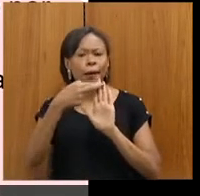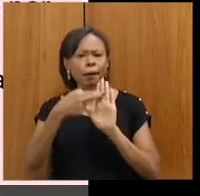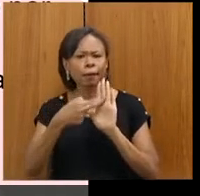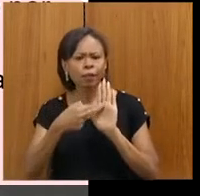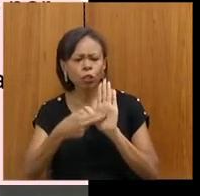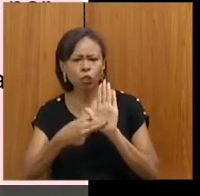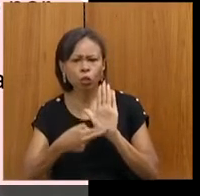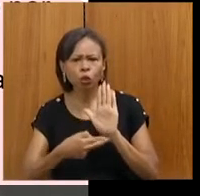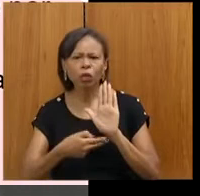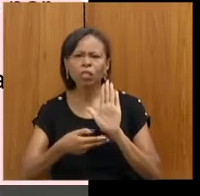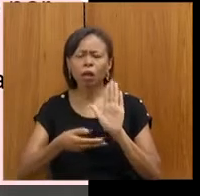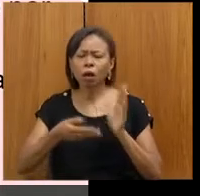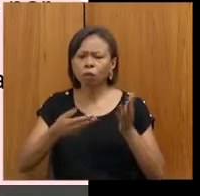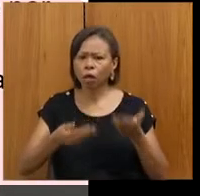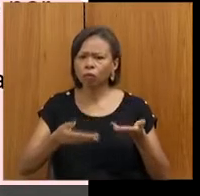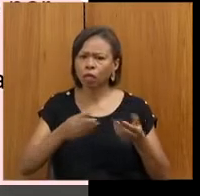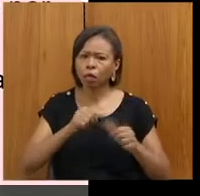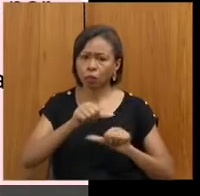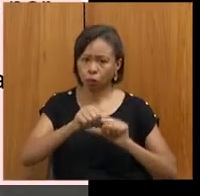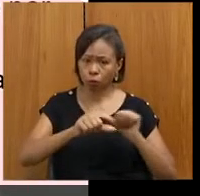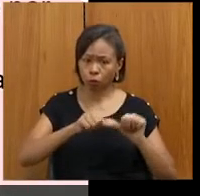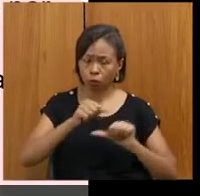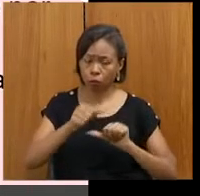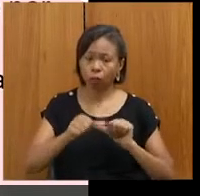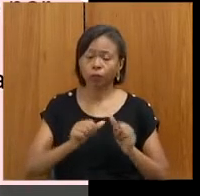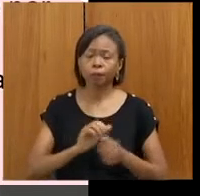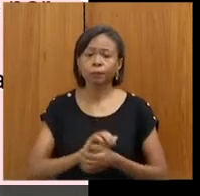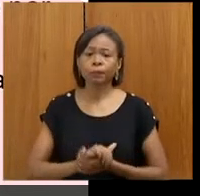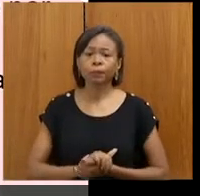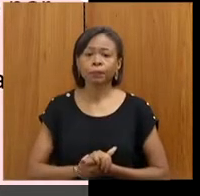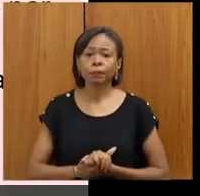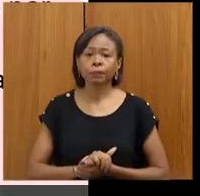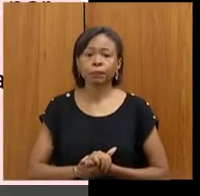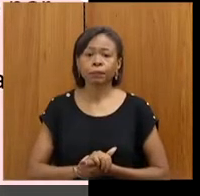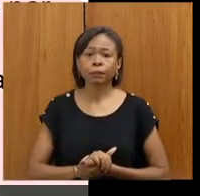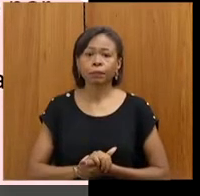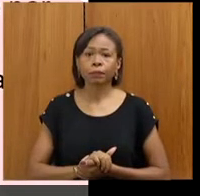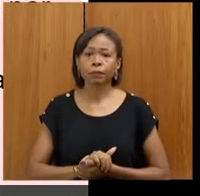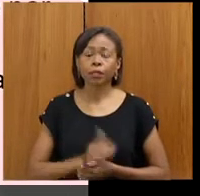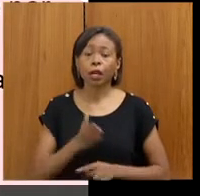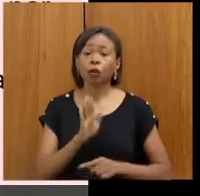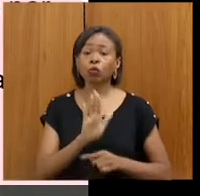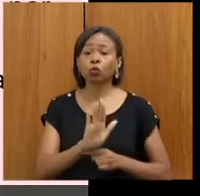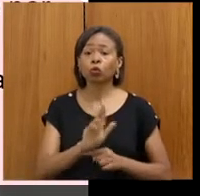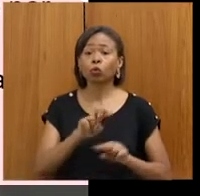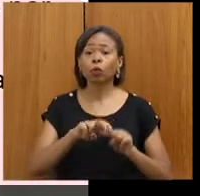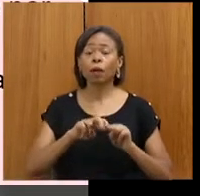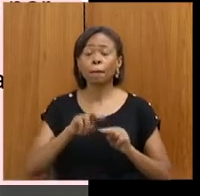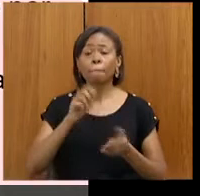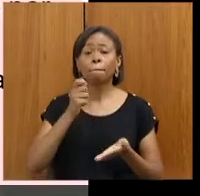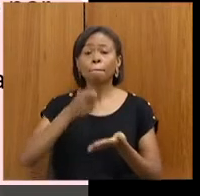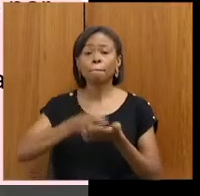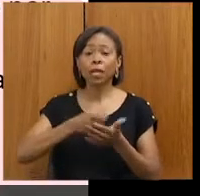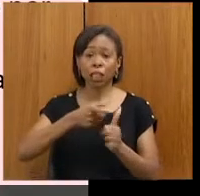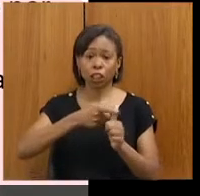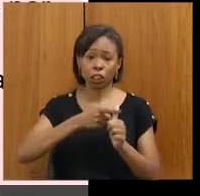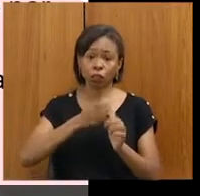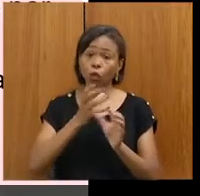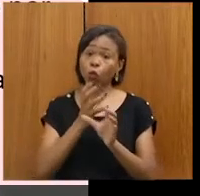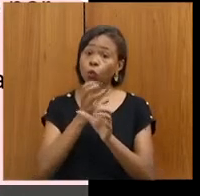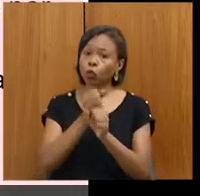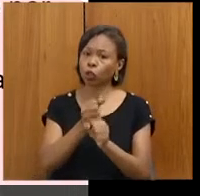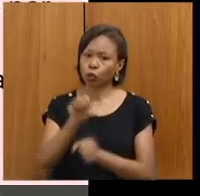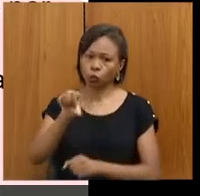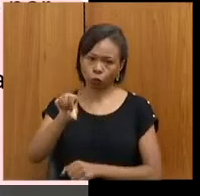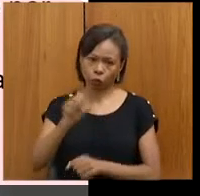desde que compensadas e ressalvas e as vantagens são retorno pagamento da dívida em nove anos que faz